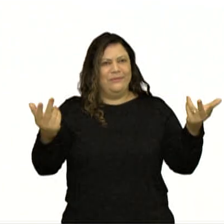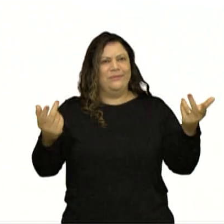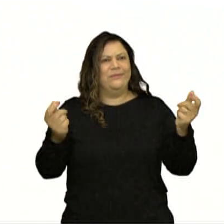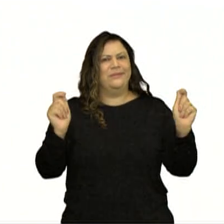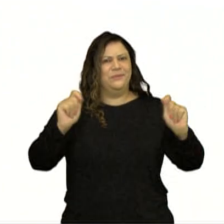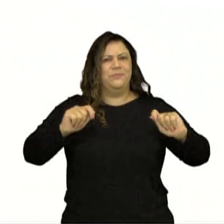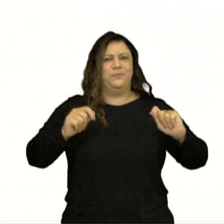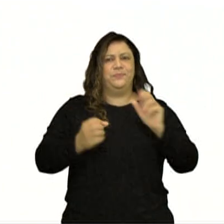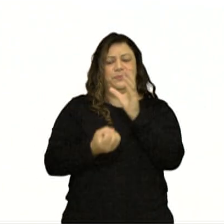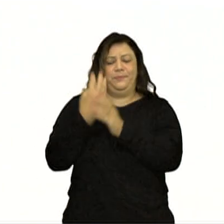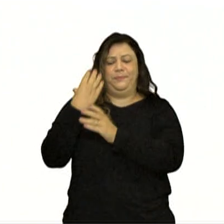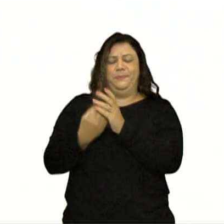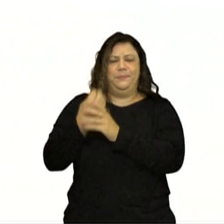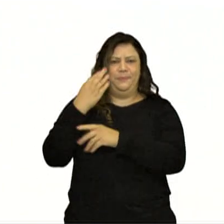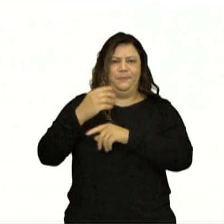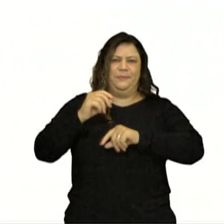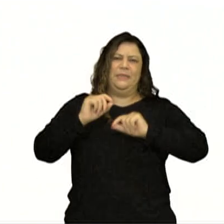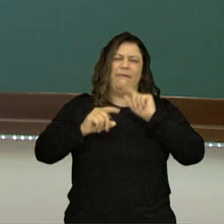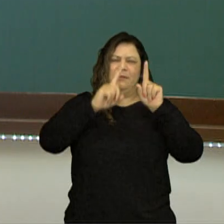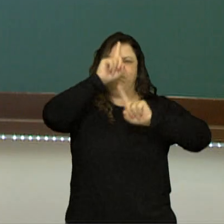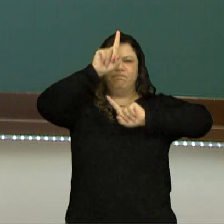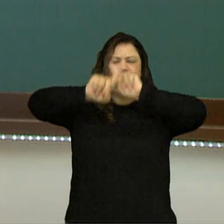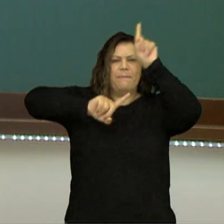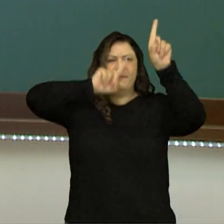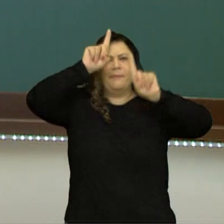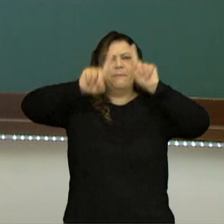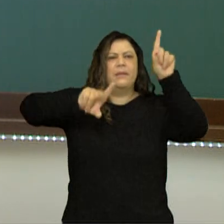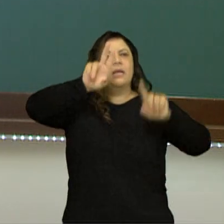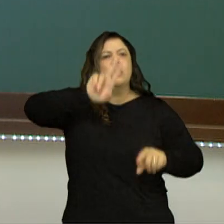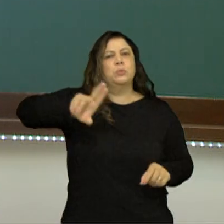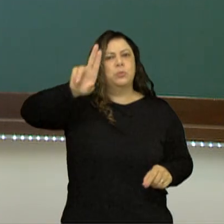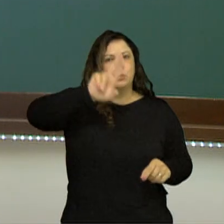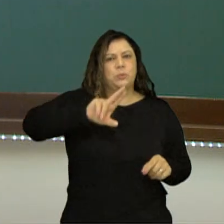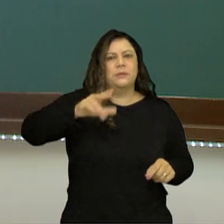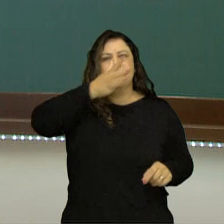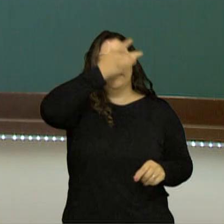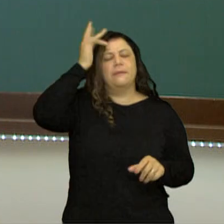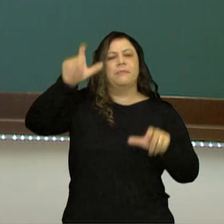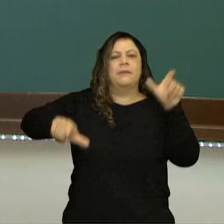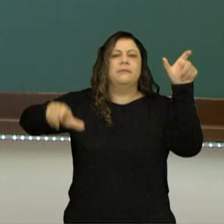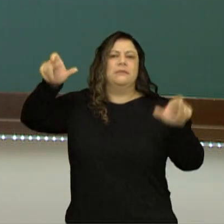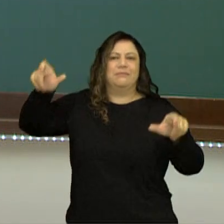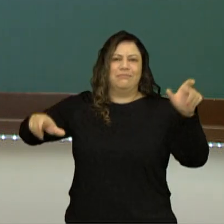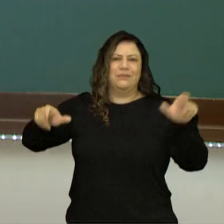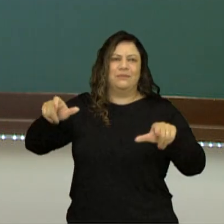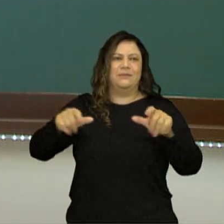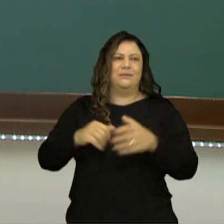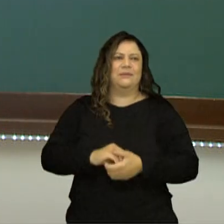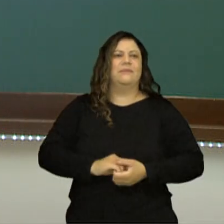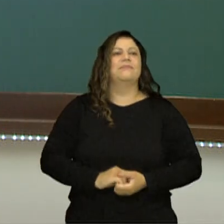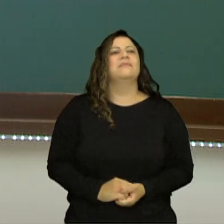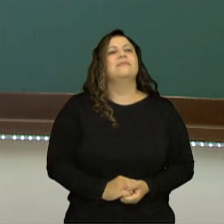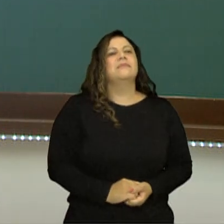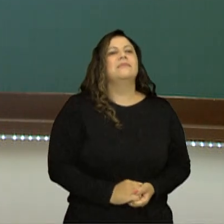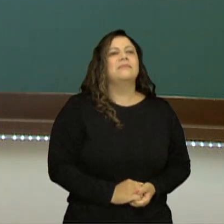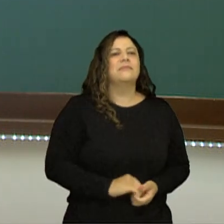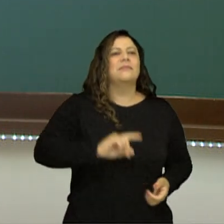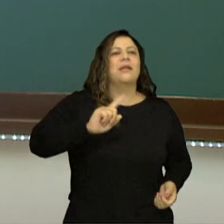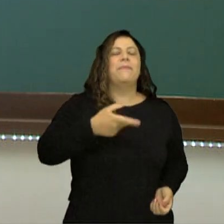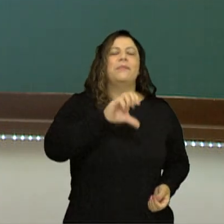foram várias as criatividades utilizadas por essas pessoas desde o início do surgimento da fotografia.